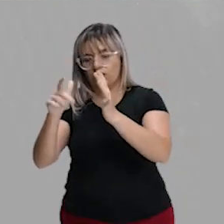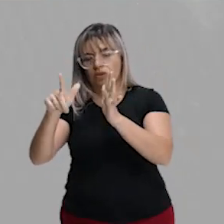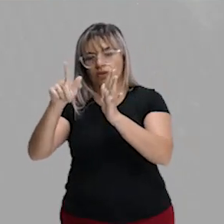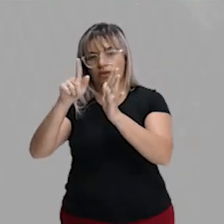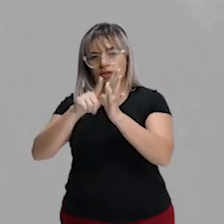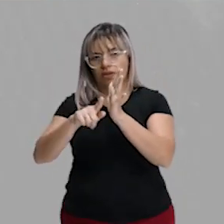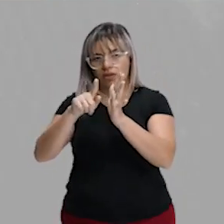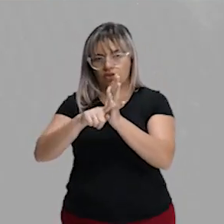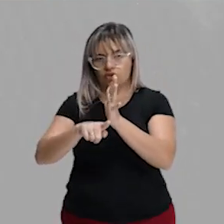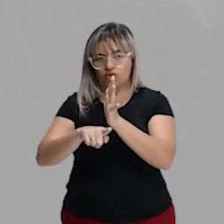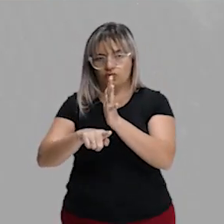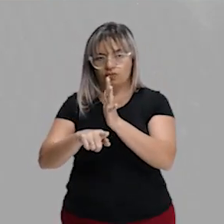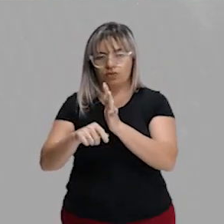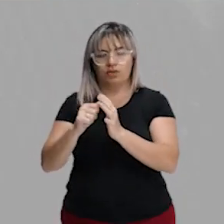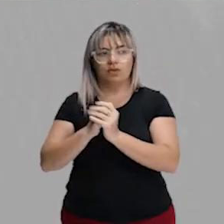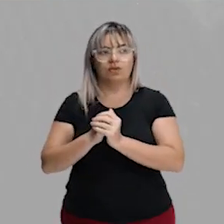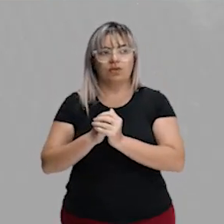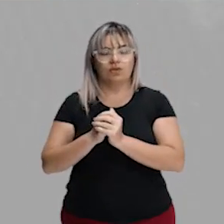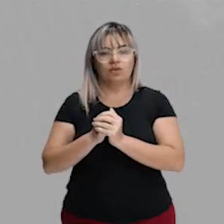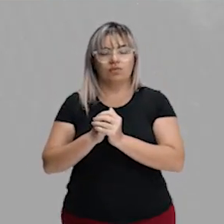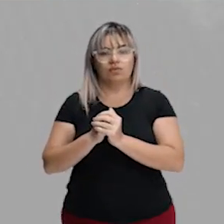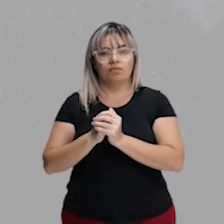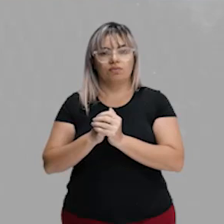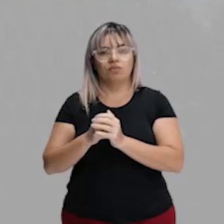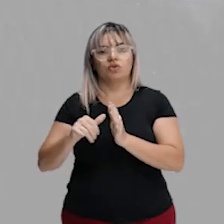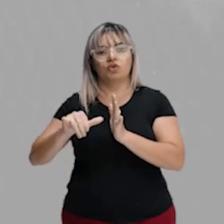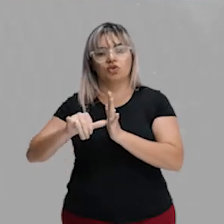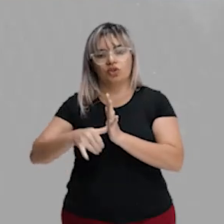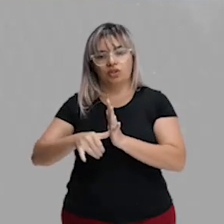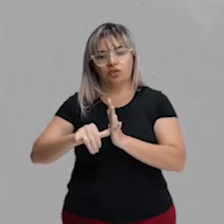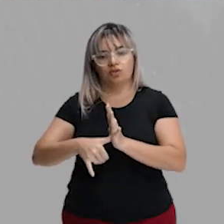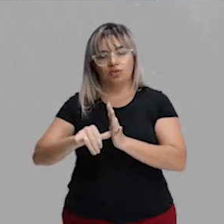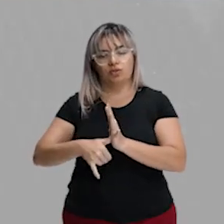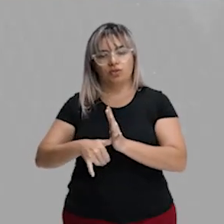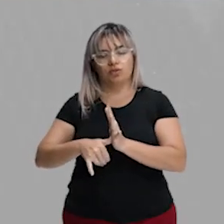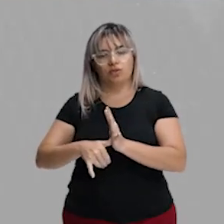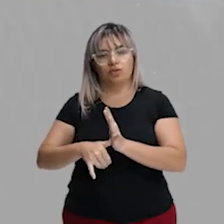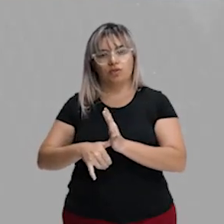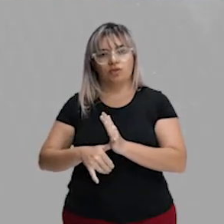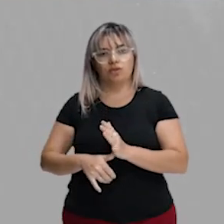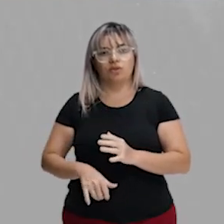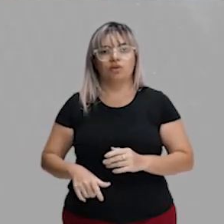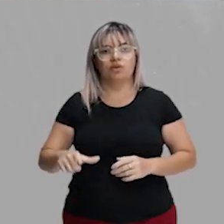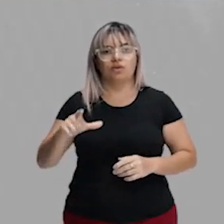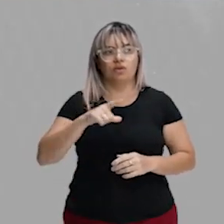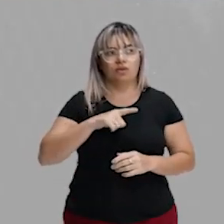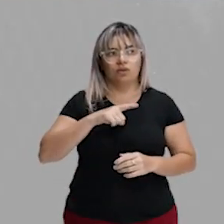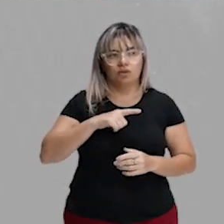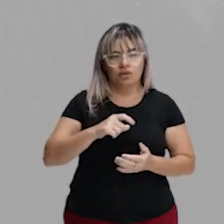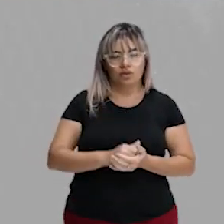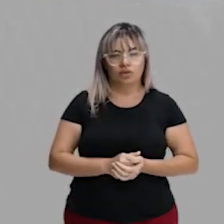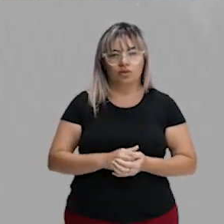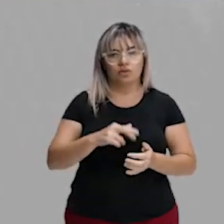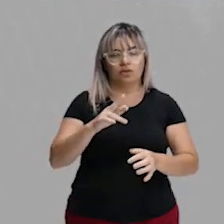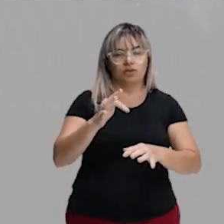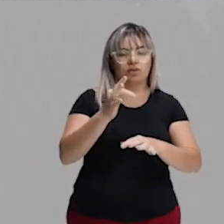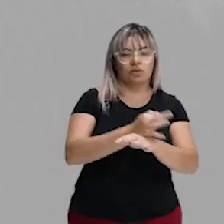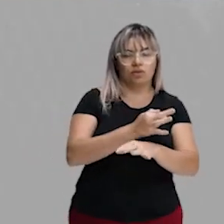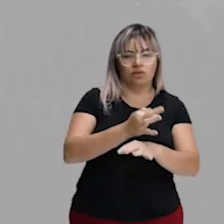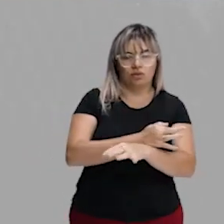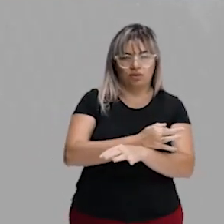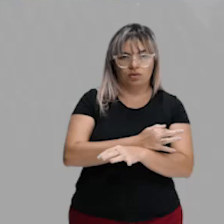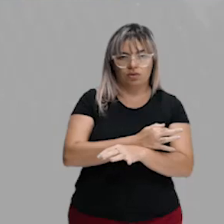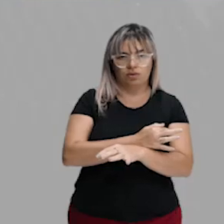menor, aí trata-se de um gerador. Certo? Se eu tenho essa configuração de resistência